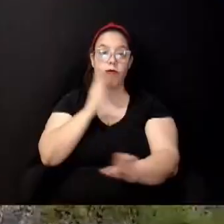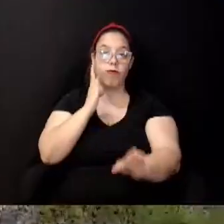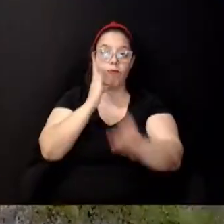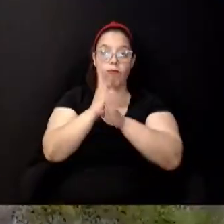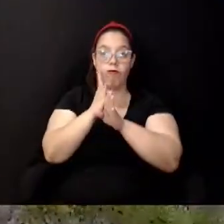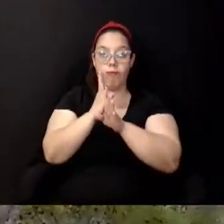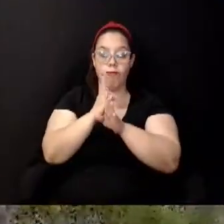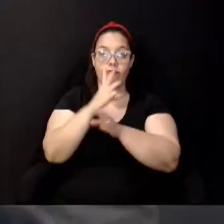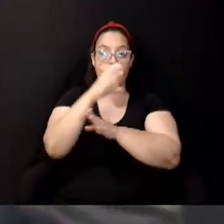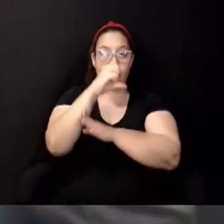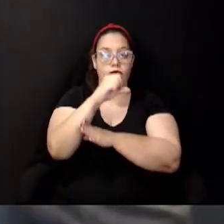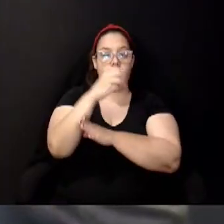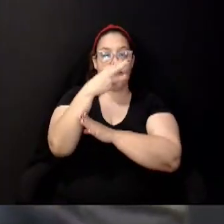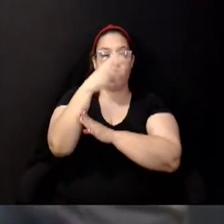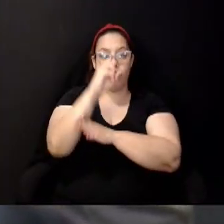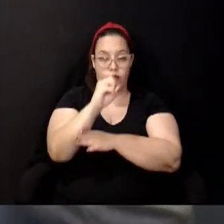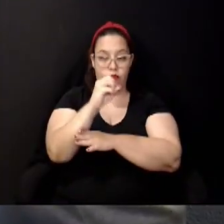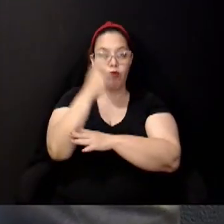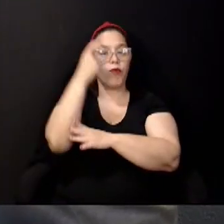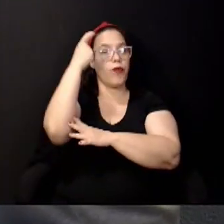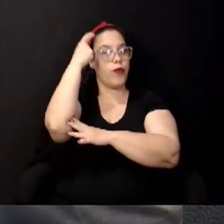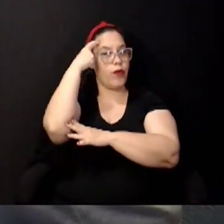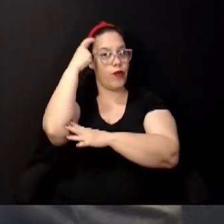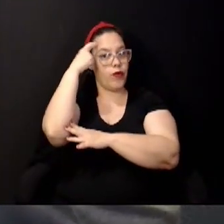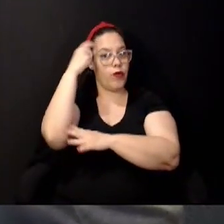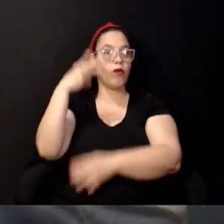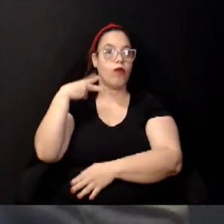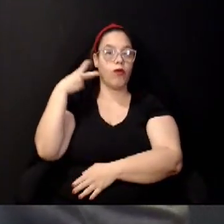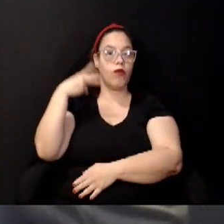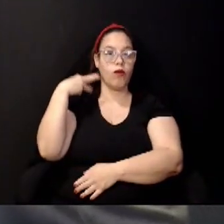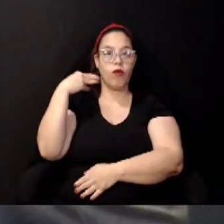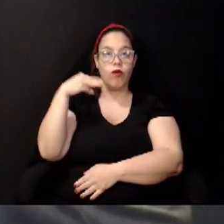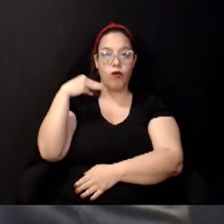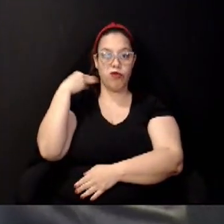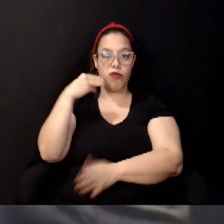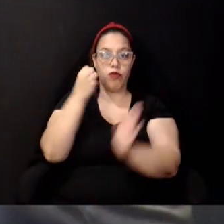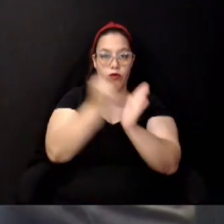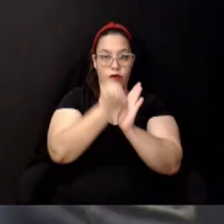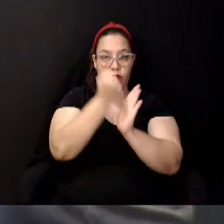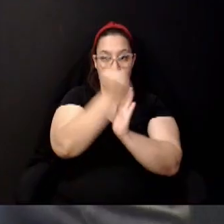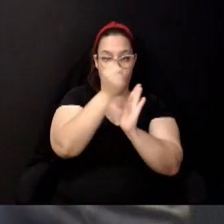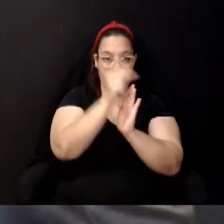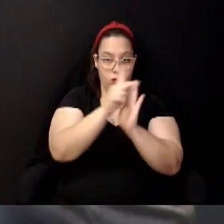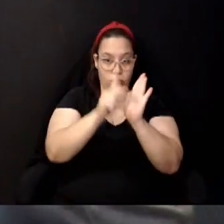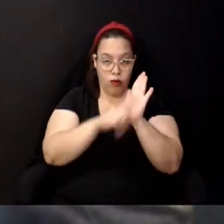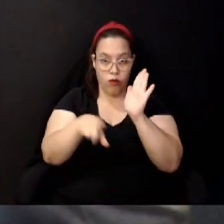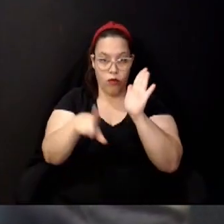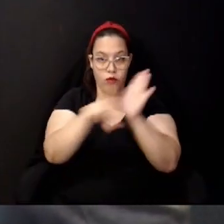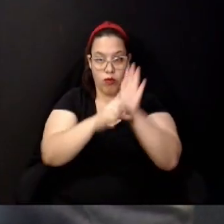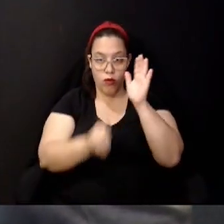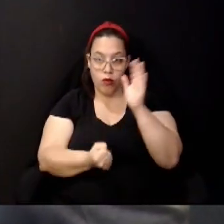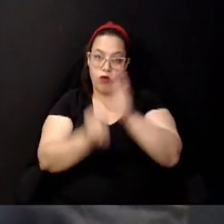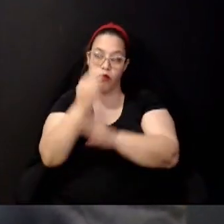930. Pensando nisso, a vereadora Mariana Conte protocolou o projeto de lei que cria a Brigada Municipal de Combate aos